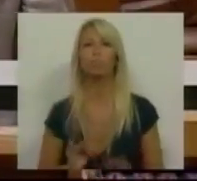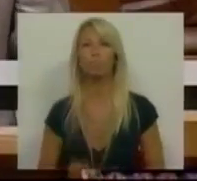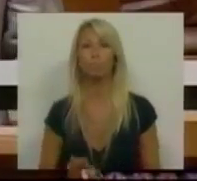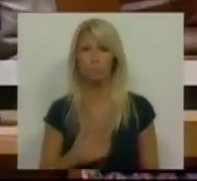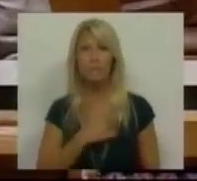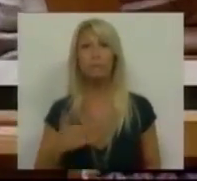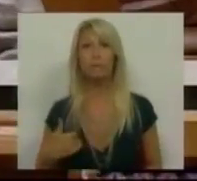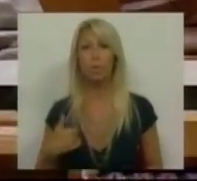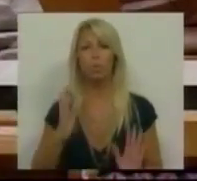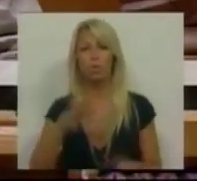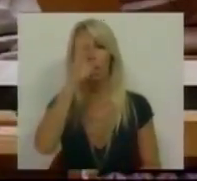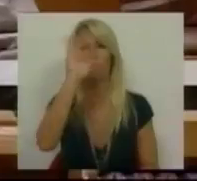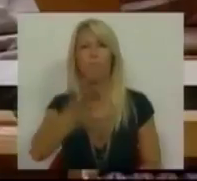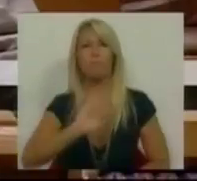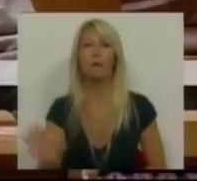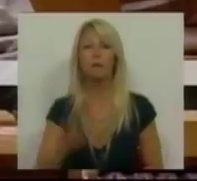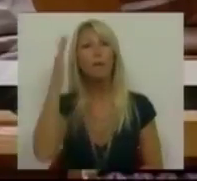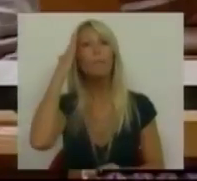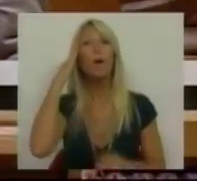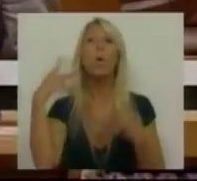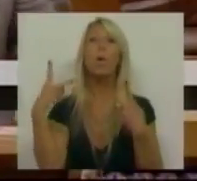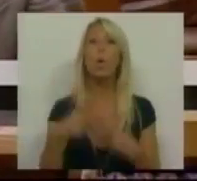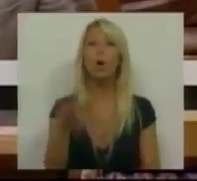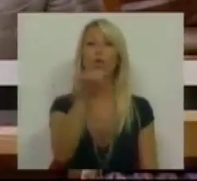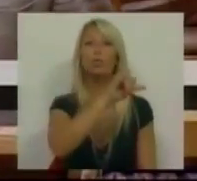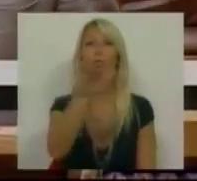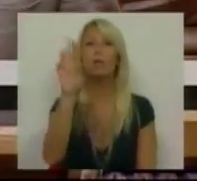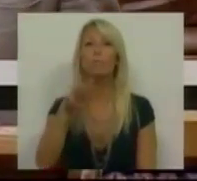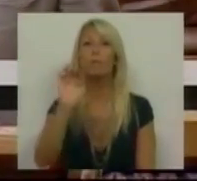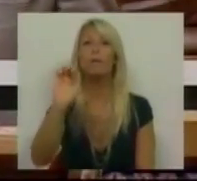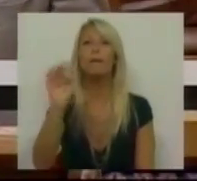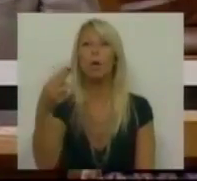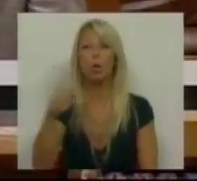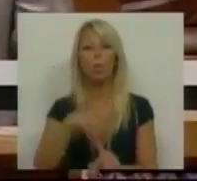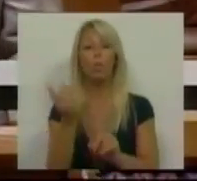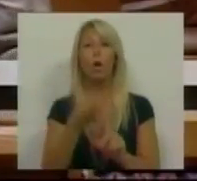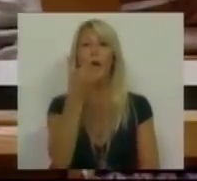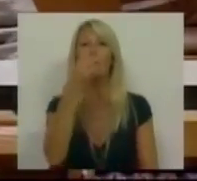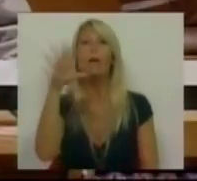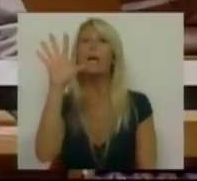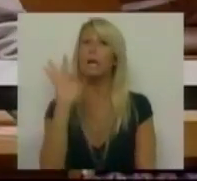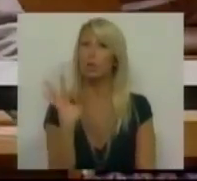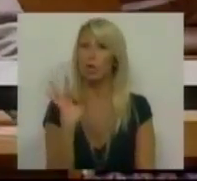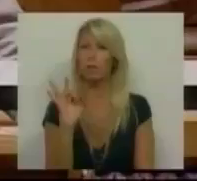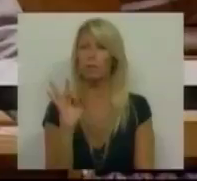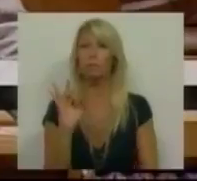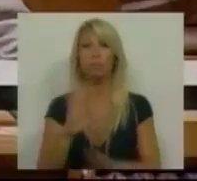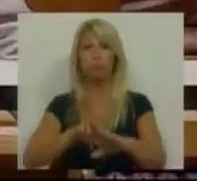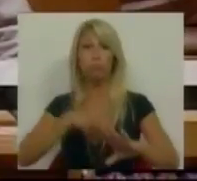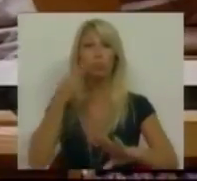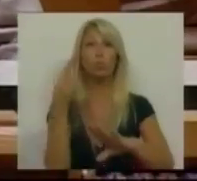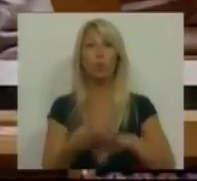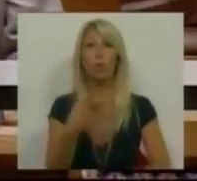saúde já sabemos que a previsão dos cortes é de 200 milhões de euros para 2014, mais do dobro